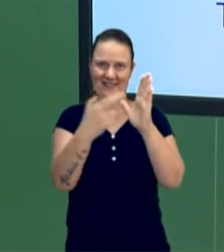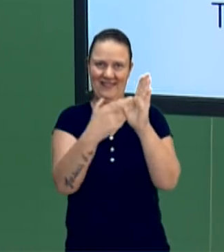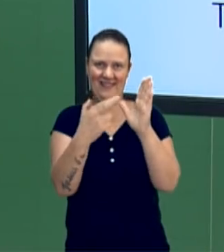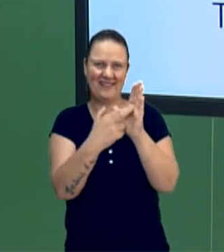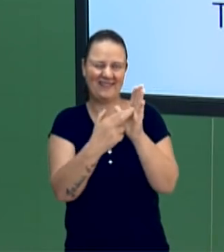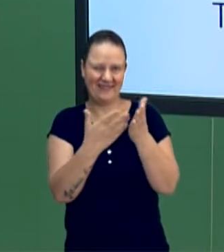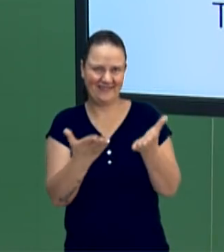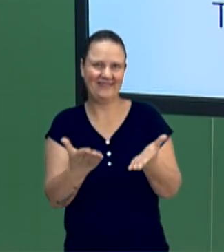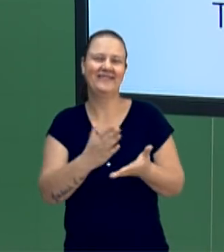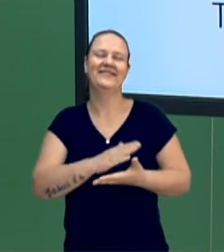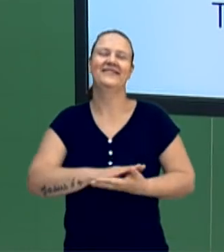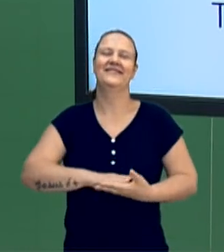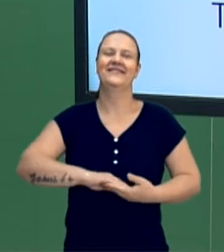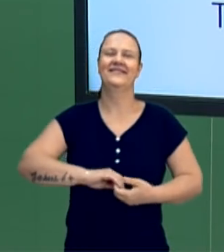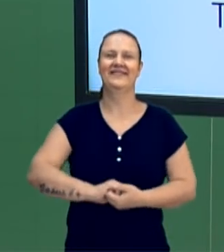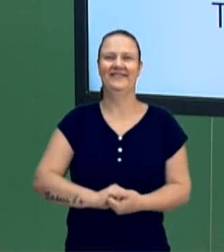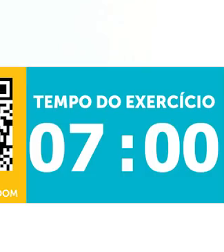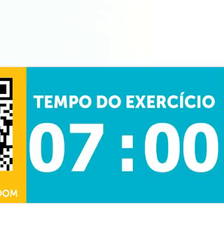resposta. Tudo bem?